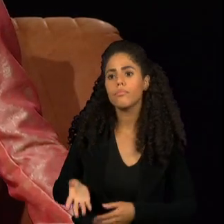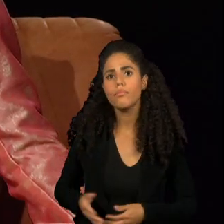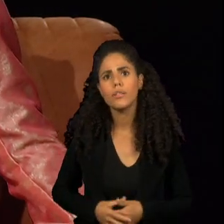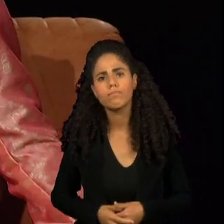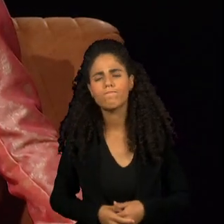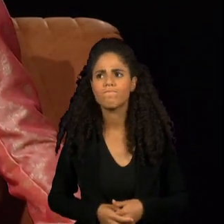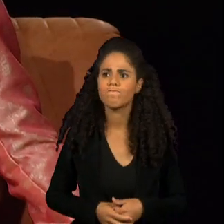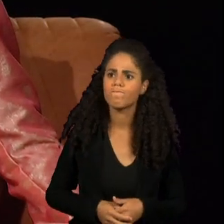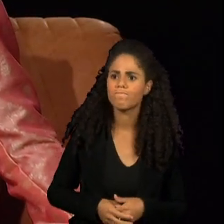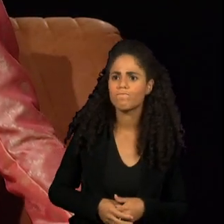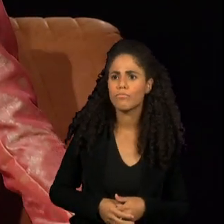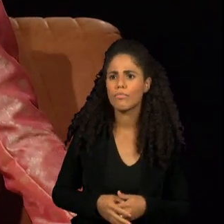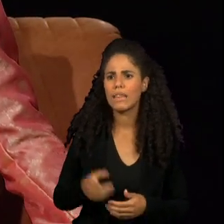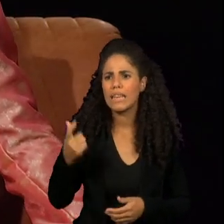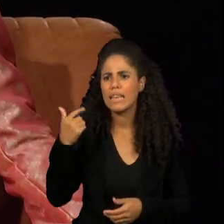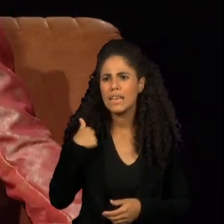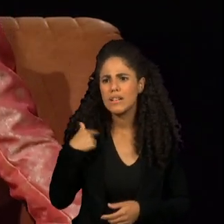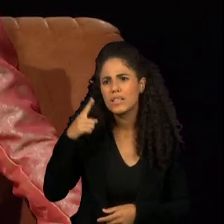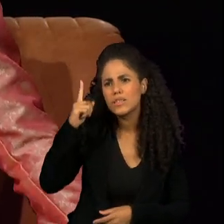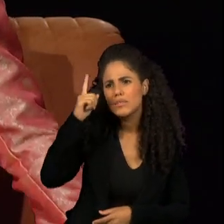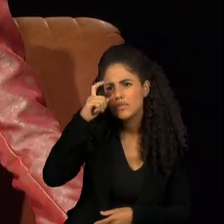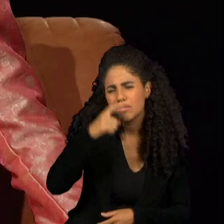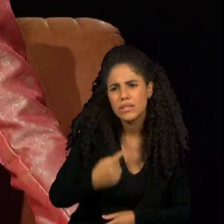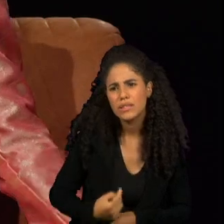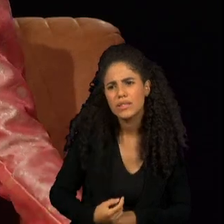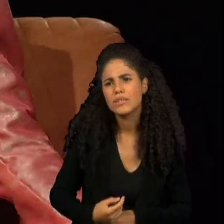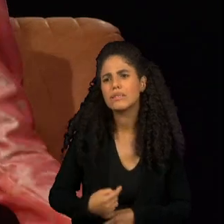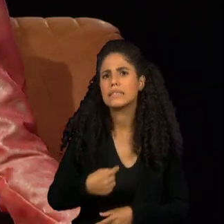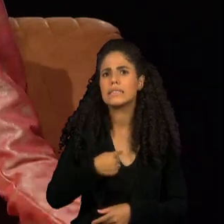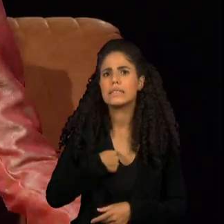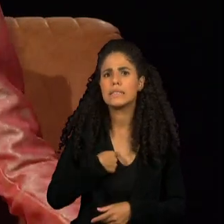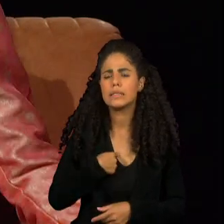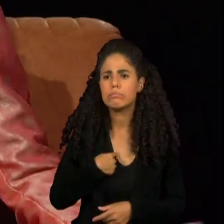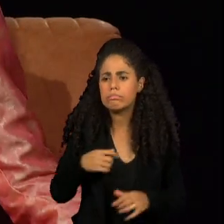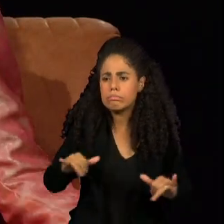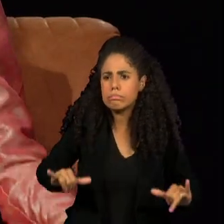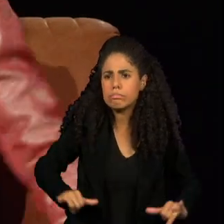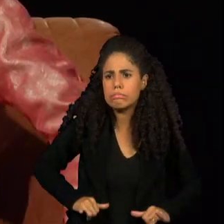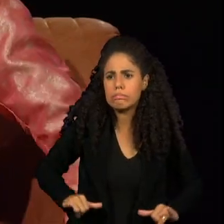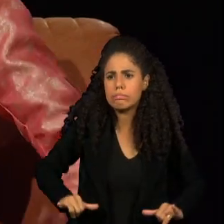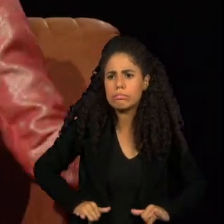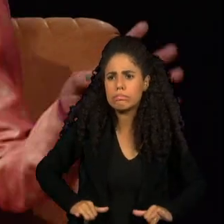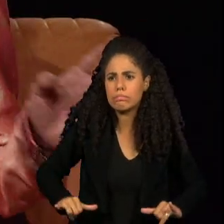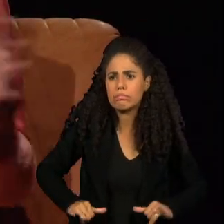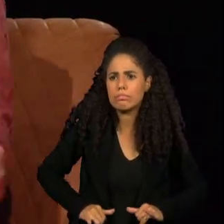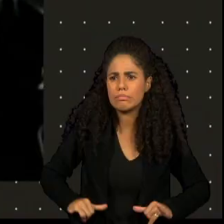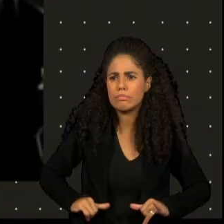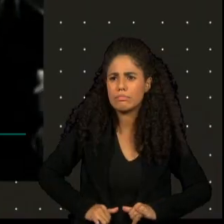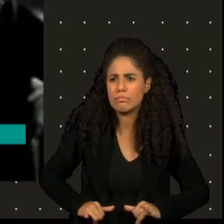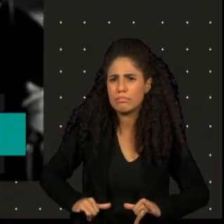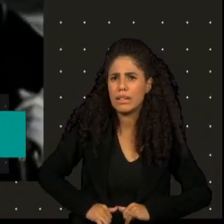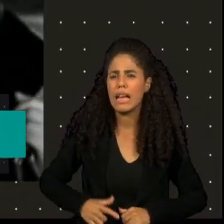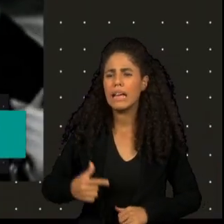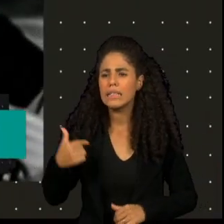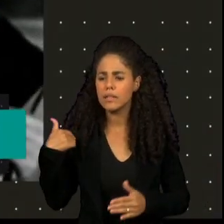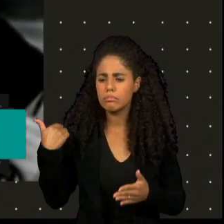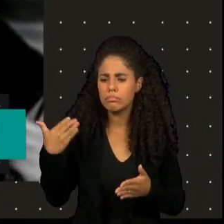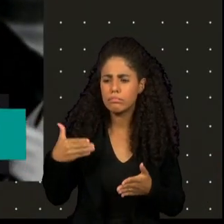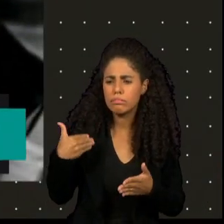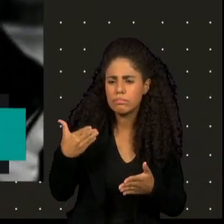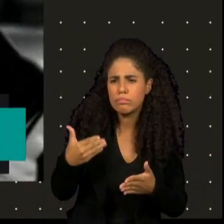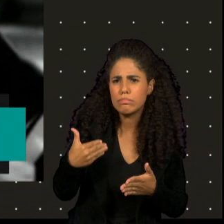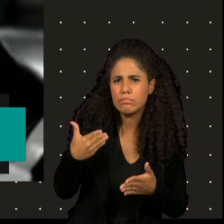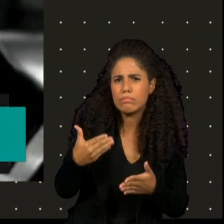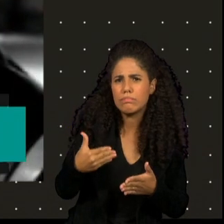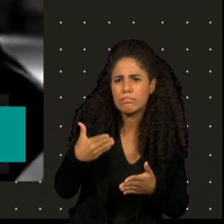e foi terrível. O nível de sofrimento aí foi completo. E, ao mesmo tempo, eu fazia o assalto ao